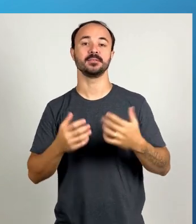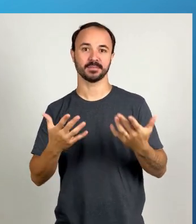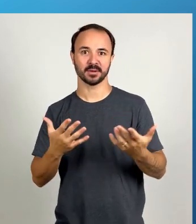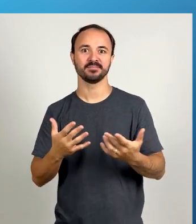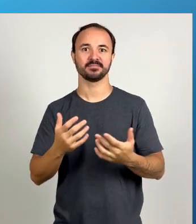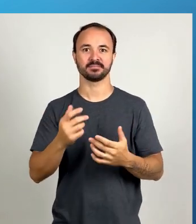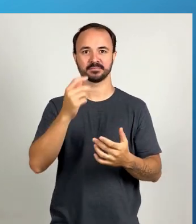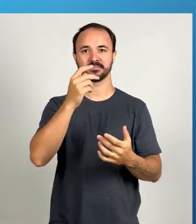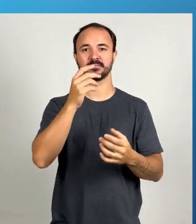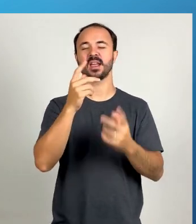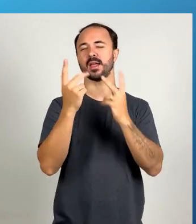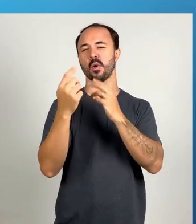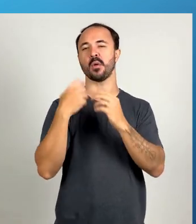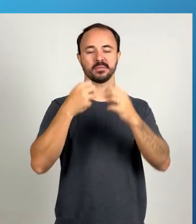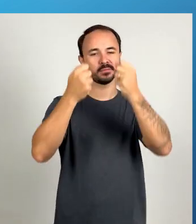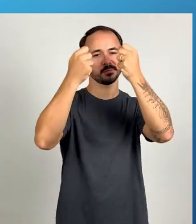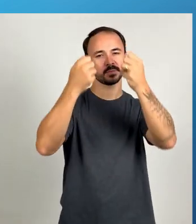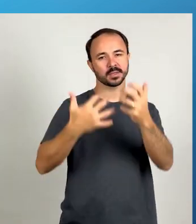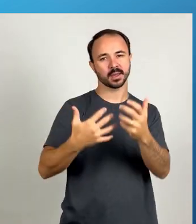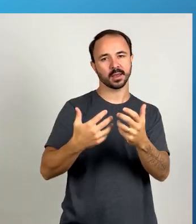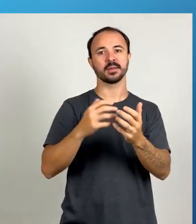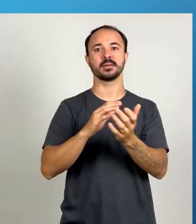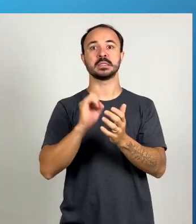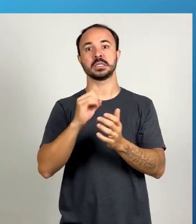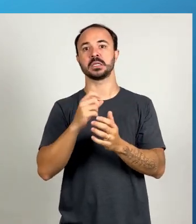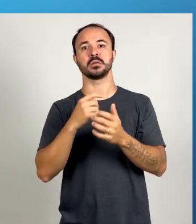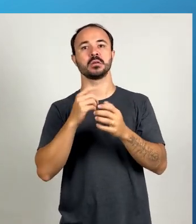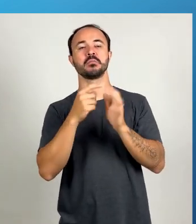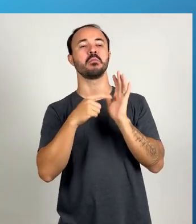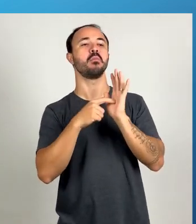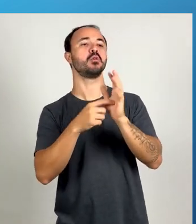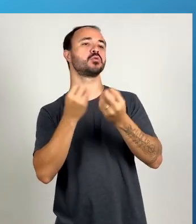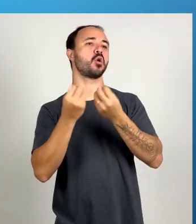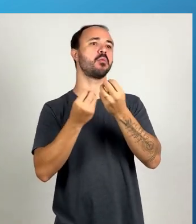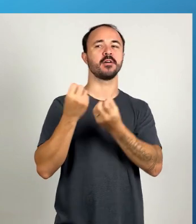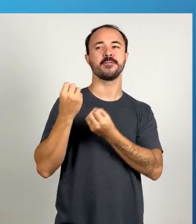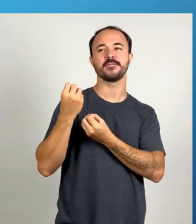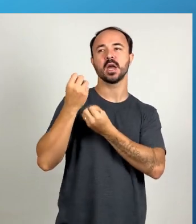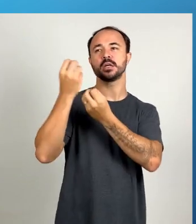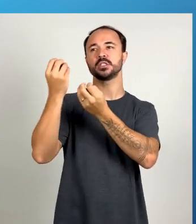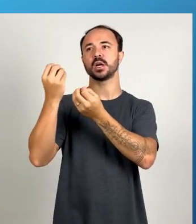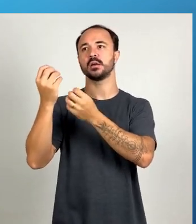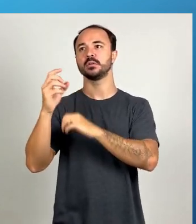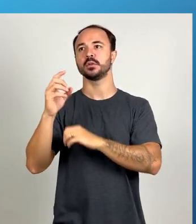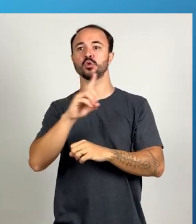aí se você avançou um dia ou voltou um dia se está viajando.